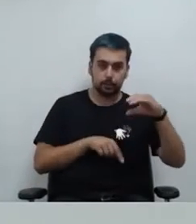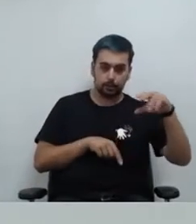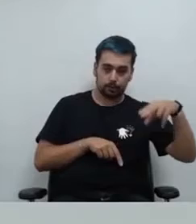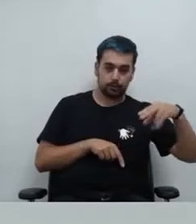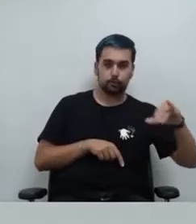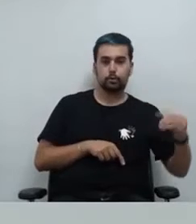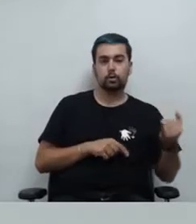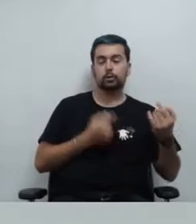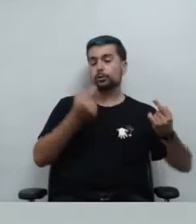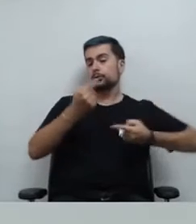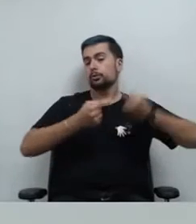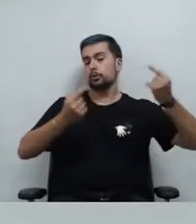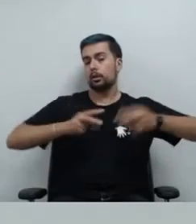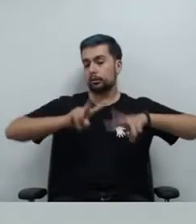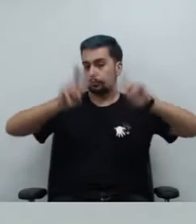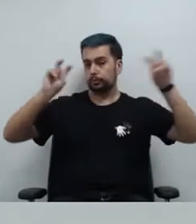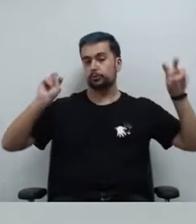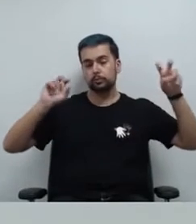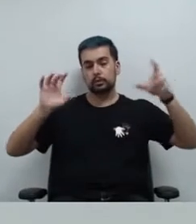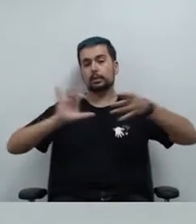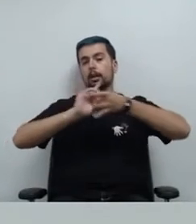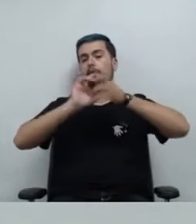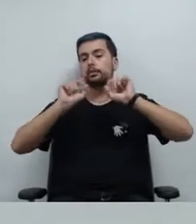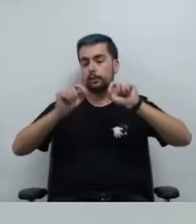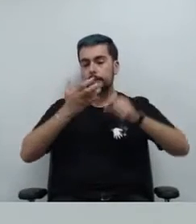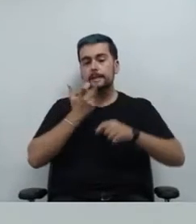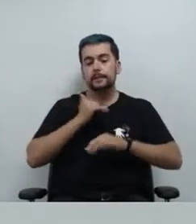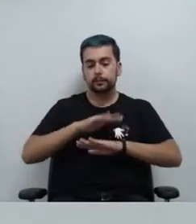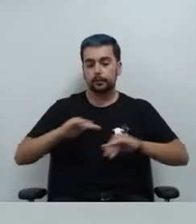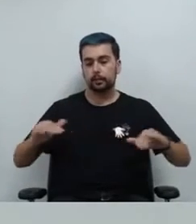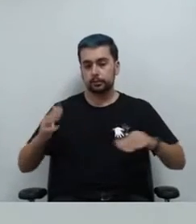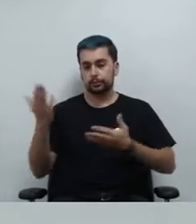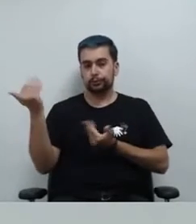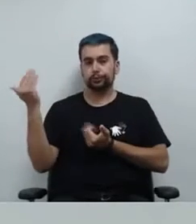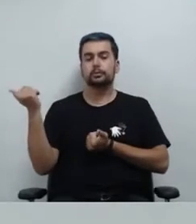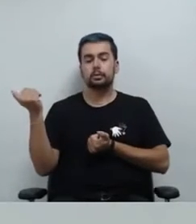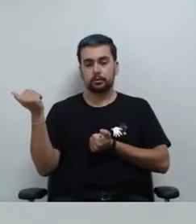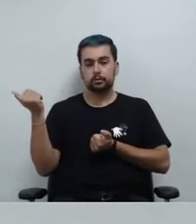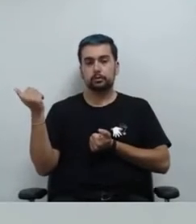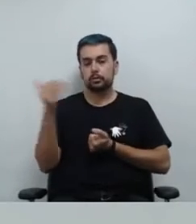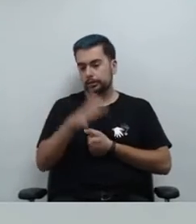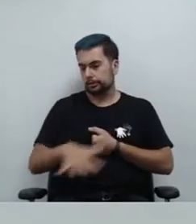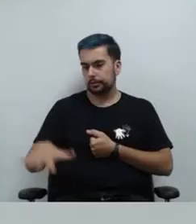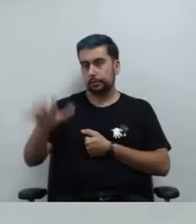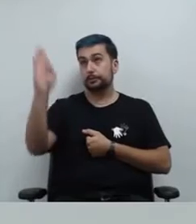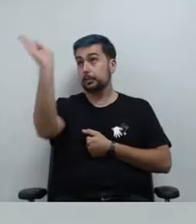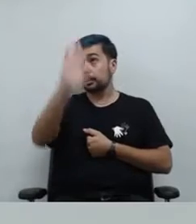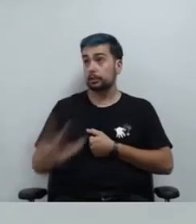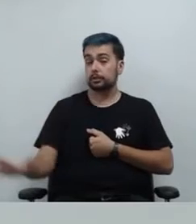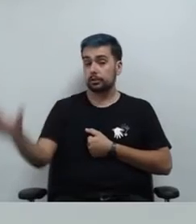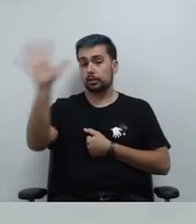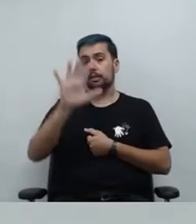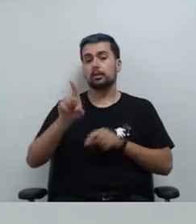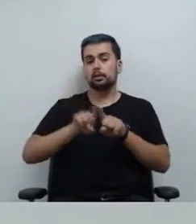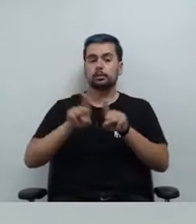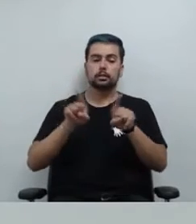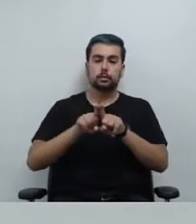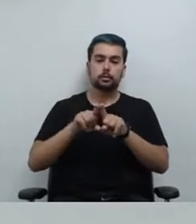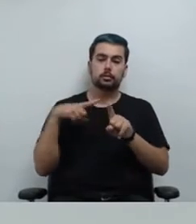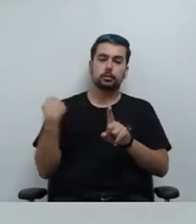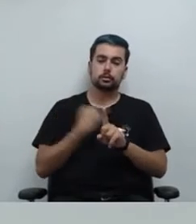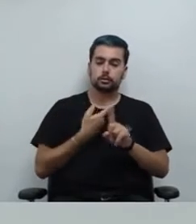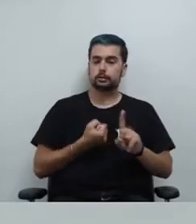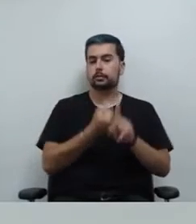para discutir temáticas ligadas à infância e juventude no âmbito nacional e que são afetas a todos